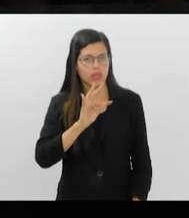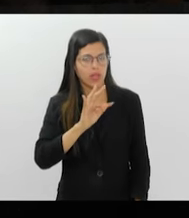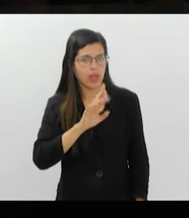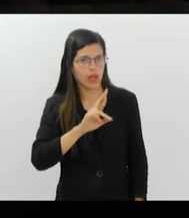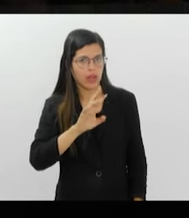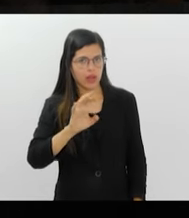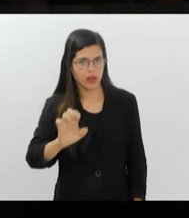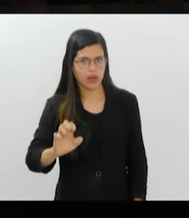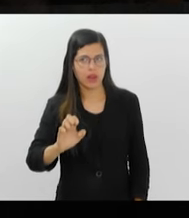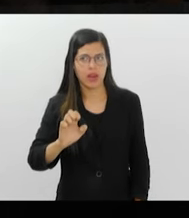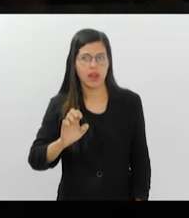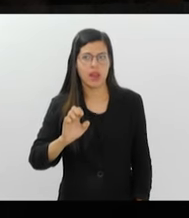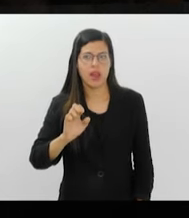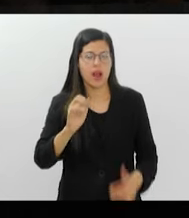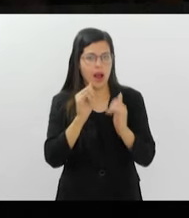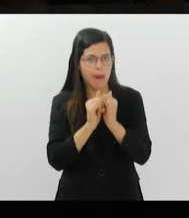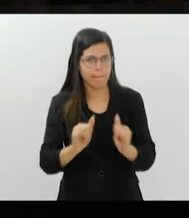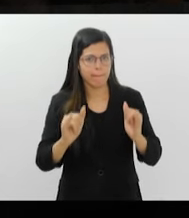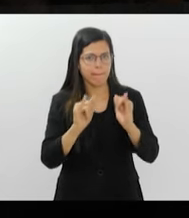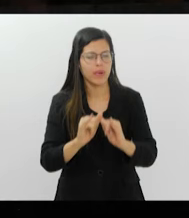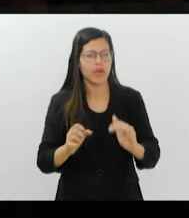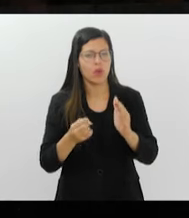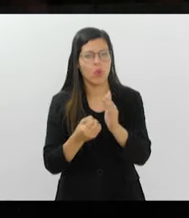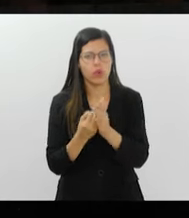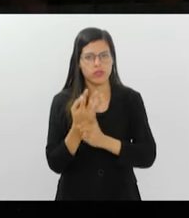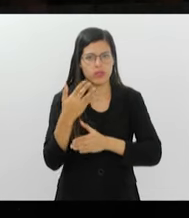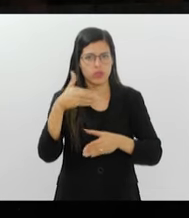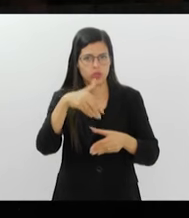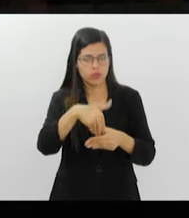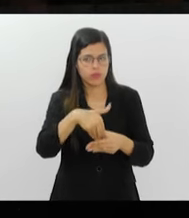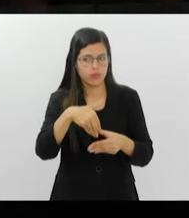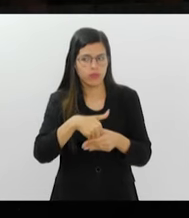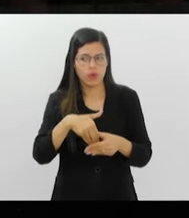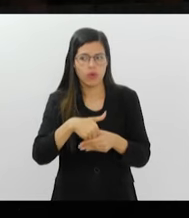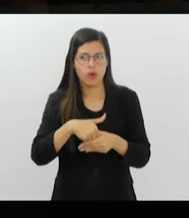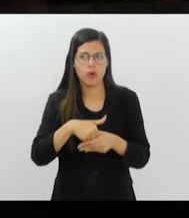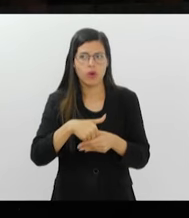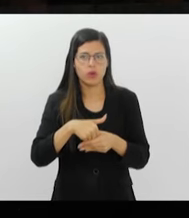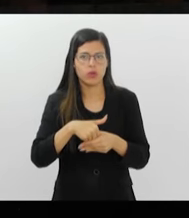o número de votos e o preço